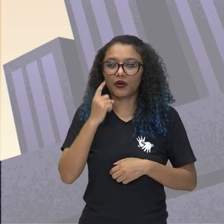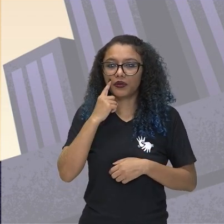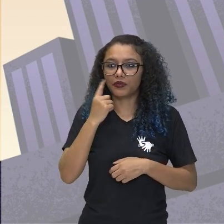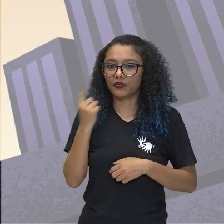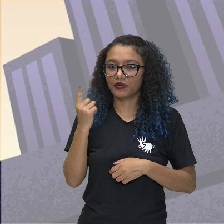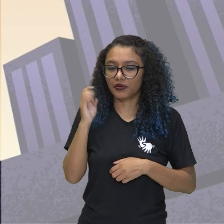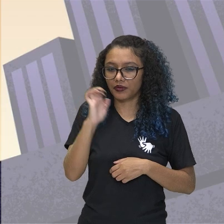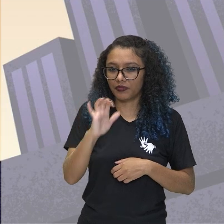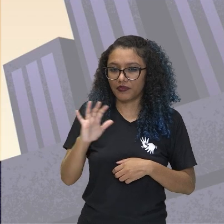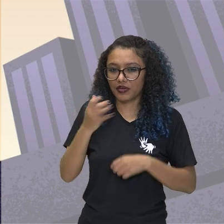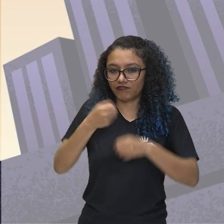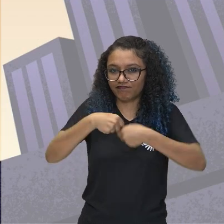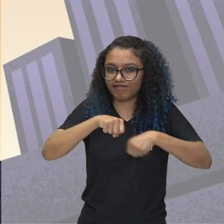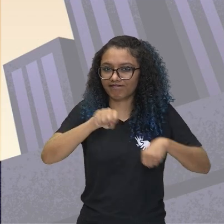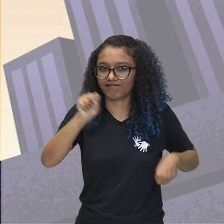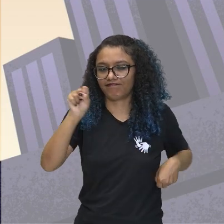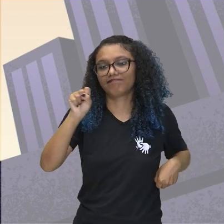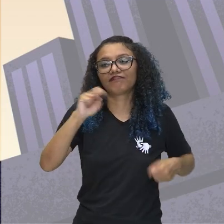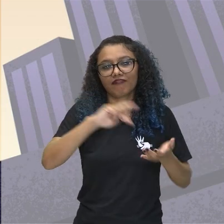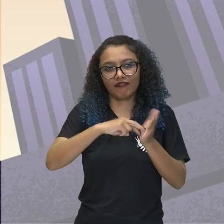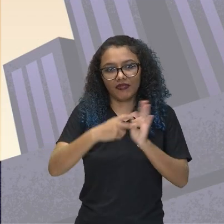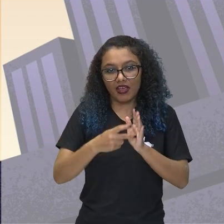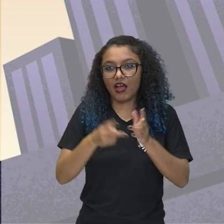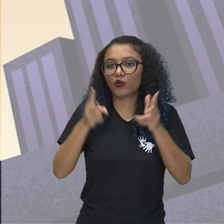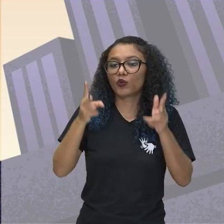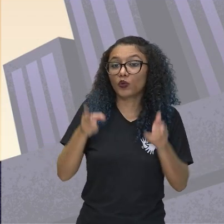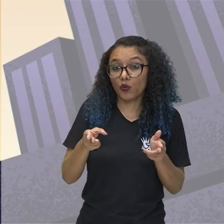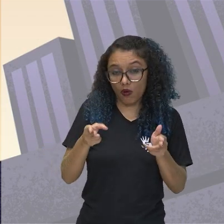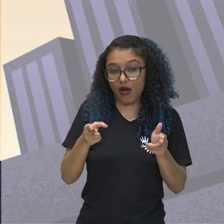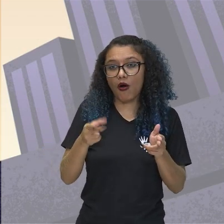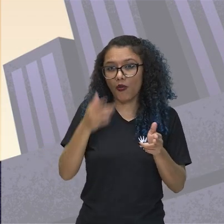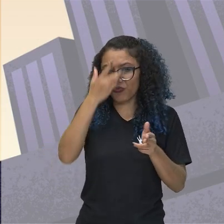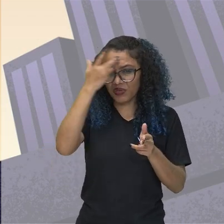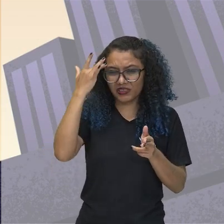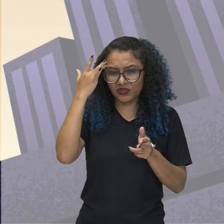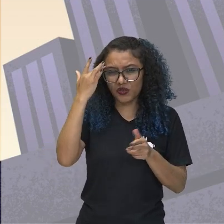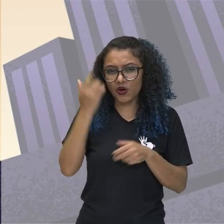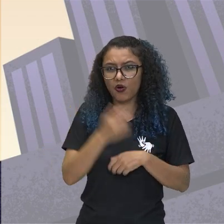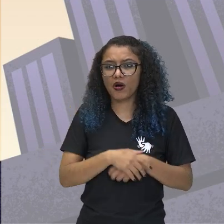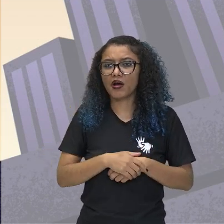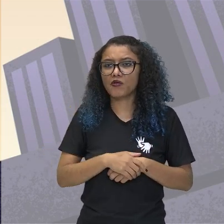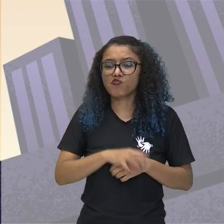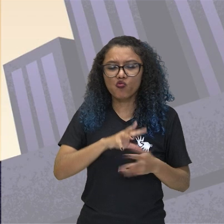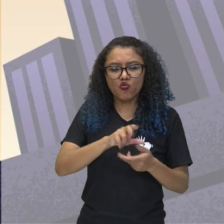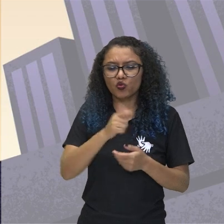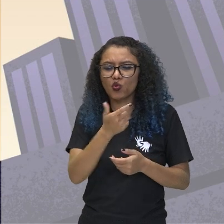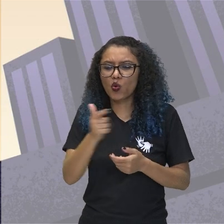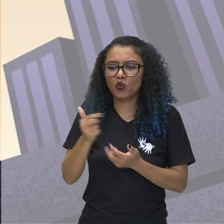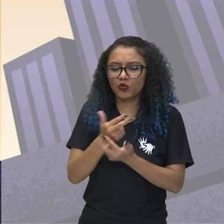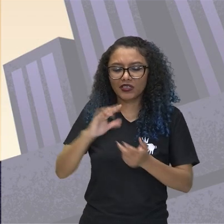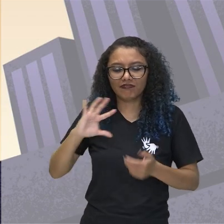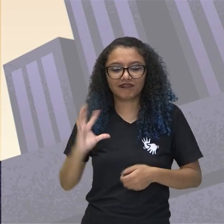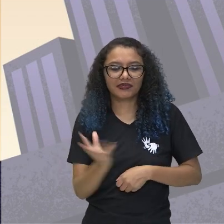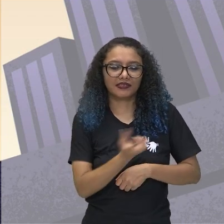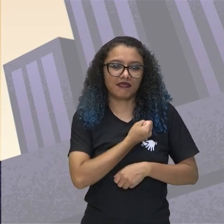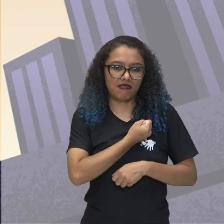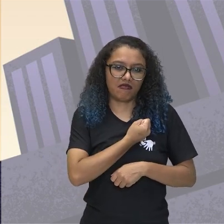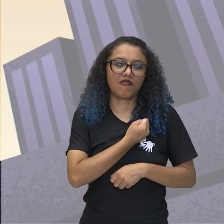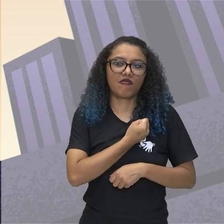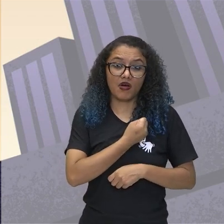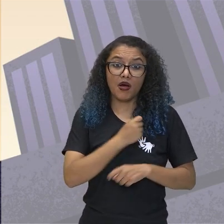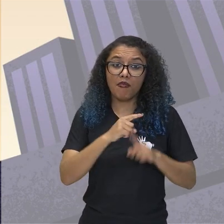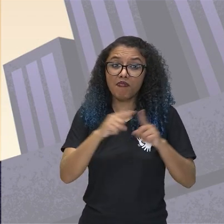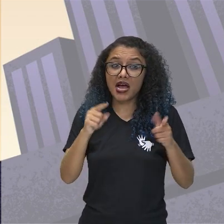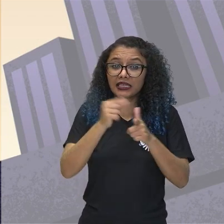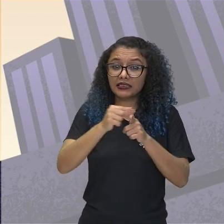heróis. É o mesmo significado. O herói, aquela pessoa que salva o mundo de alguma coisa. Mas a sílaba tônica, ela